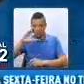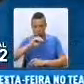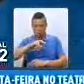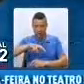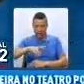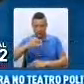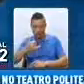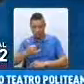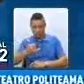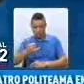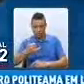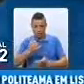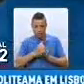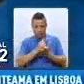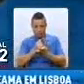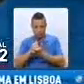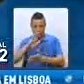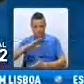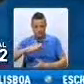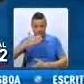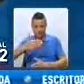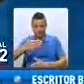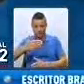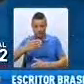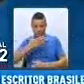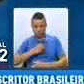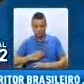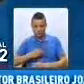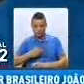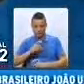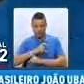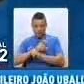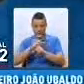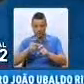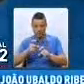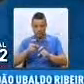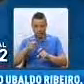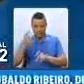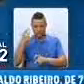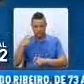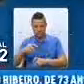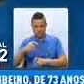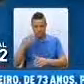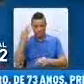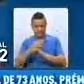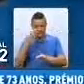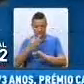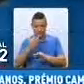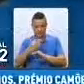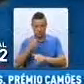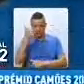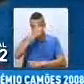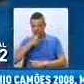nos ajuda a montar esta primeira edição e gostaríamos que passasse a ser um evento do